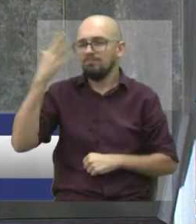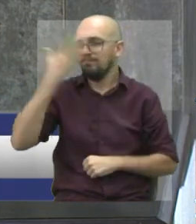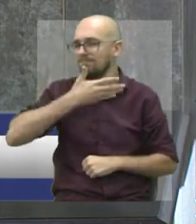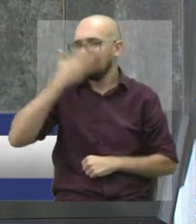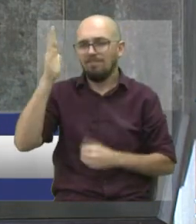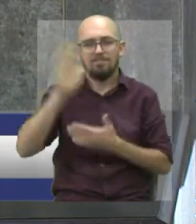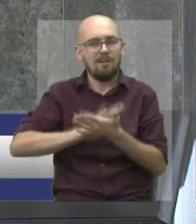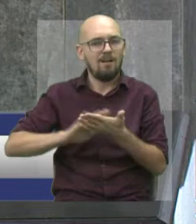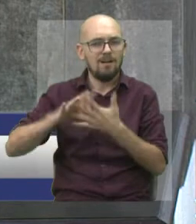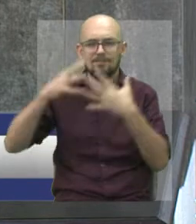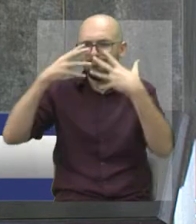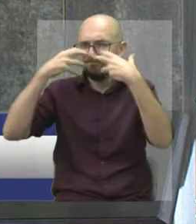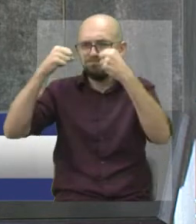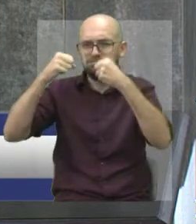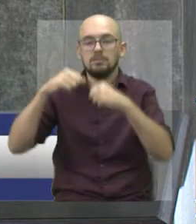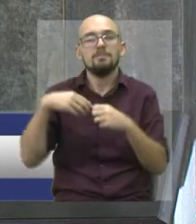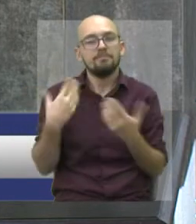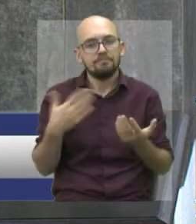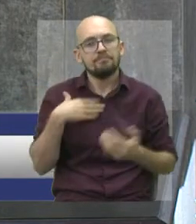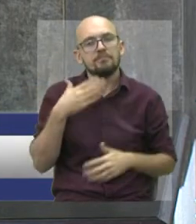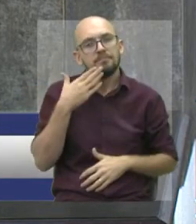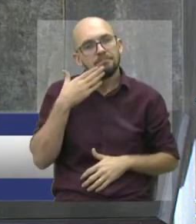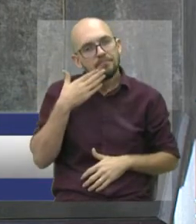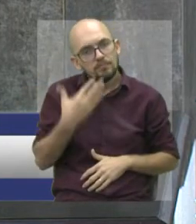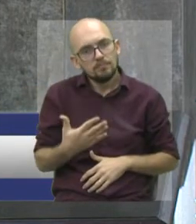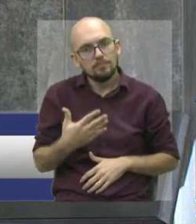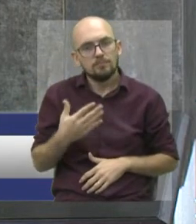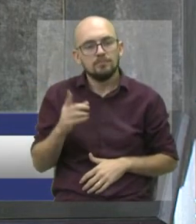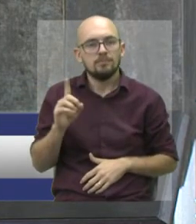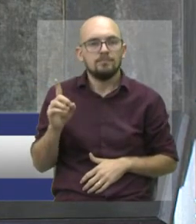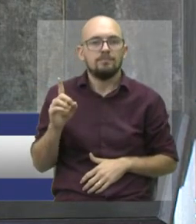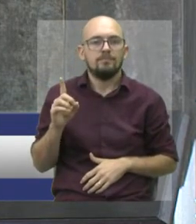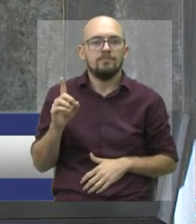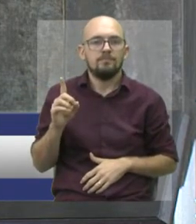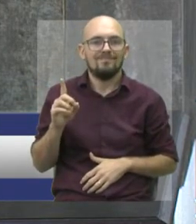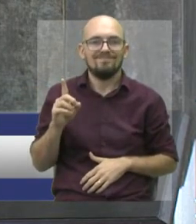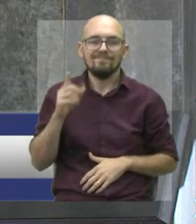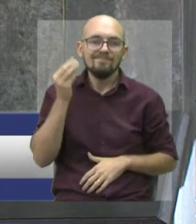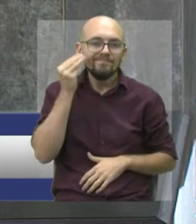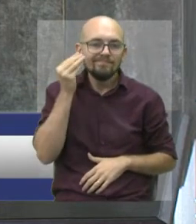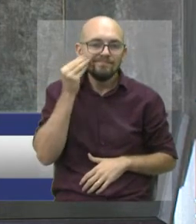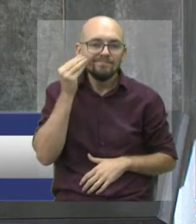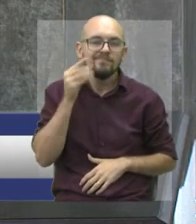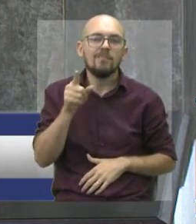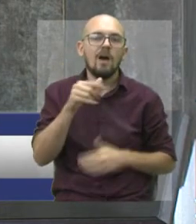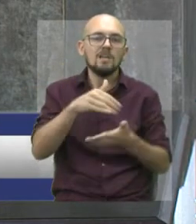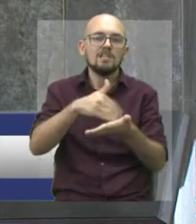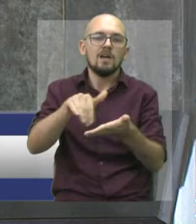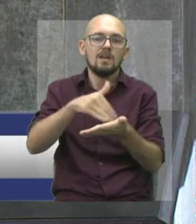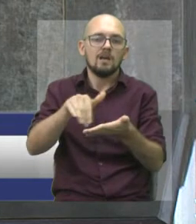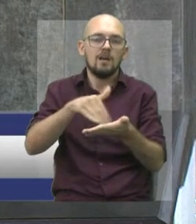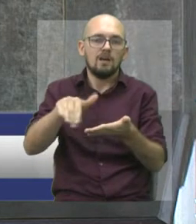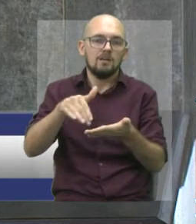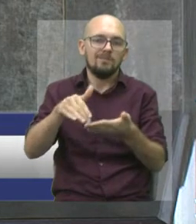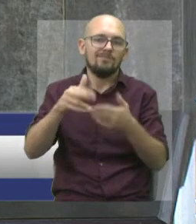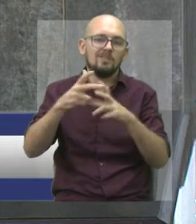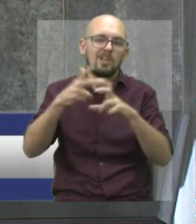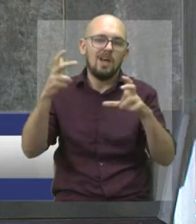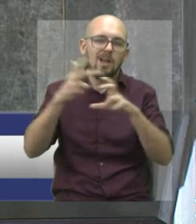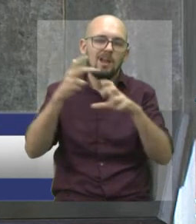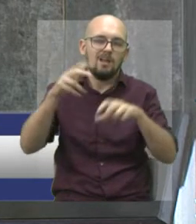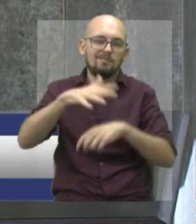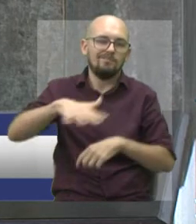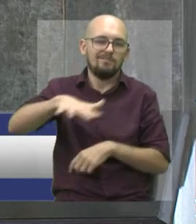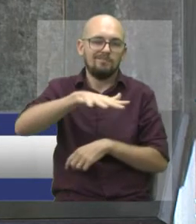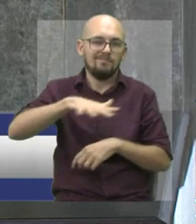estou pedindo ali para que o setor de engenharia, que é o setor